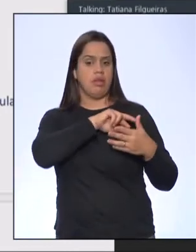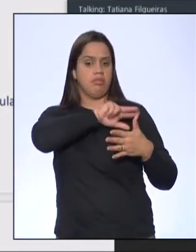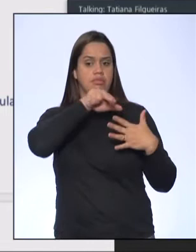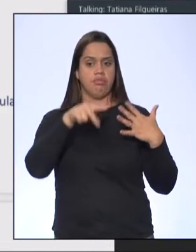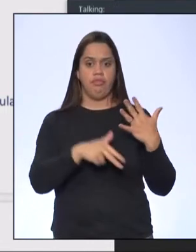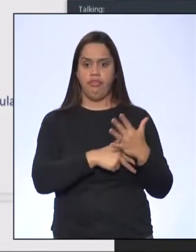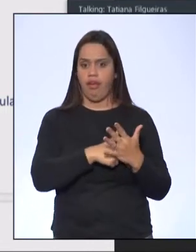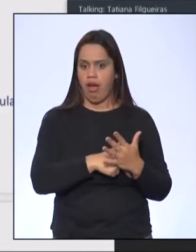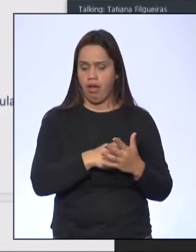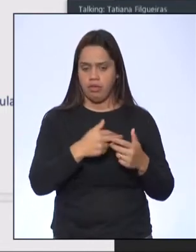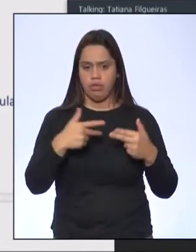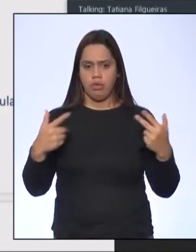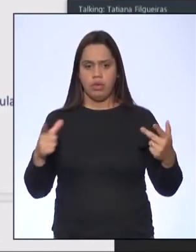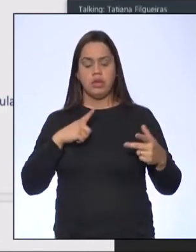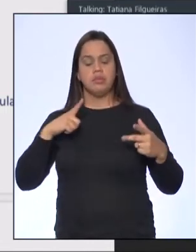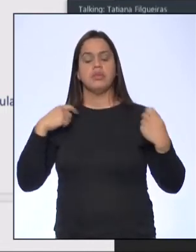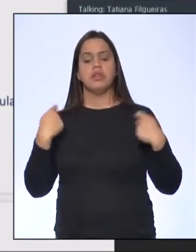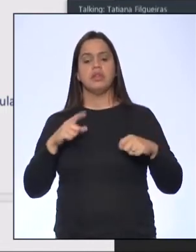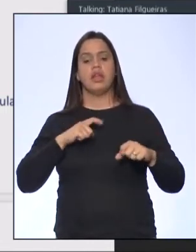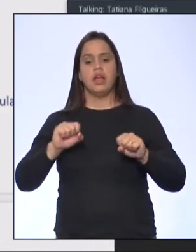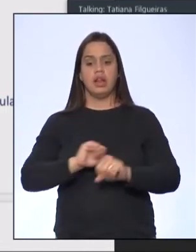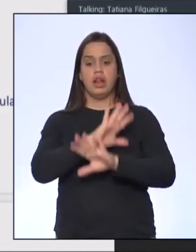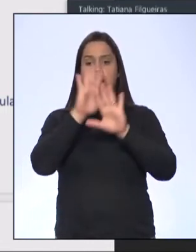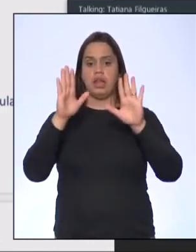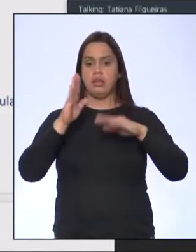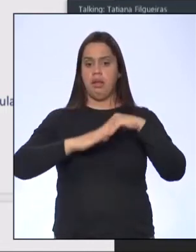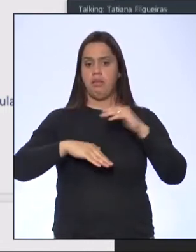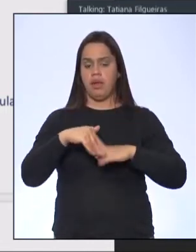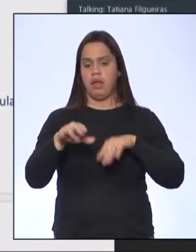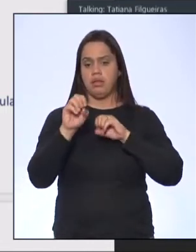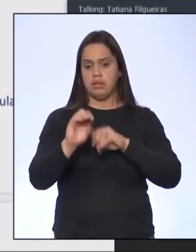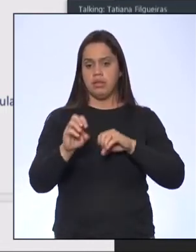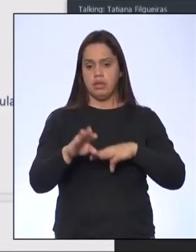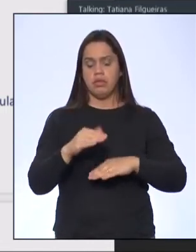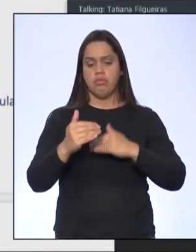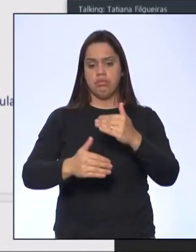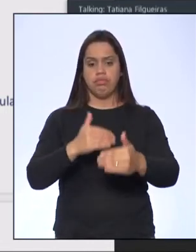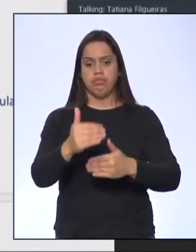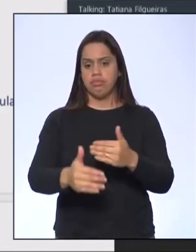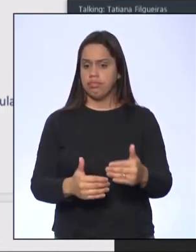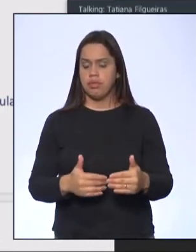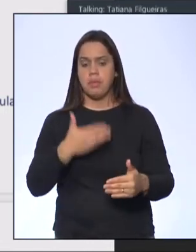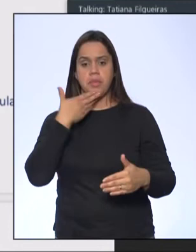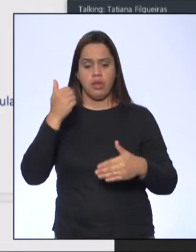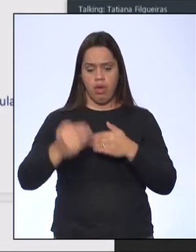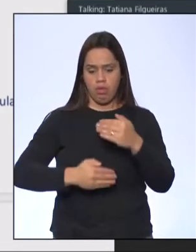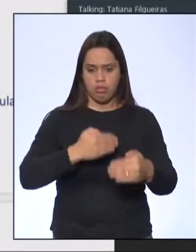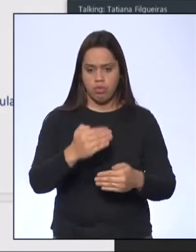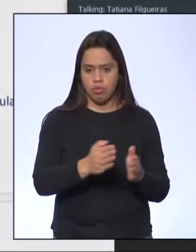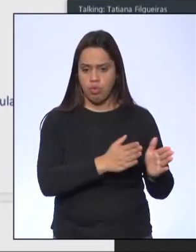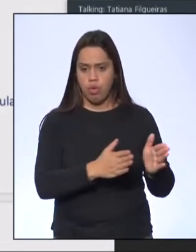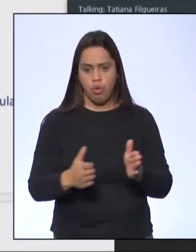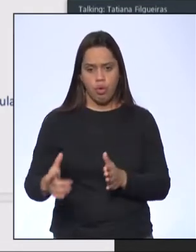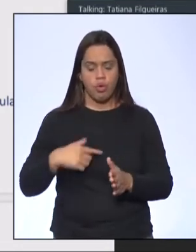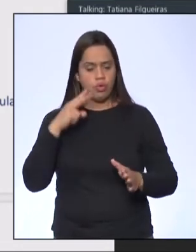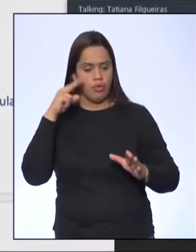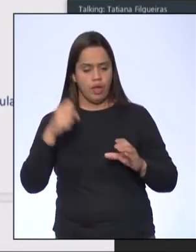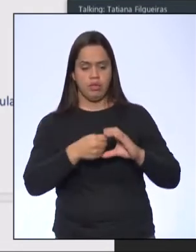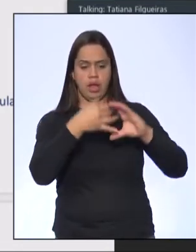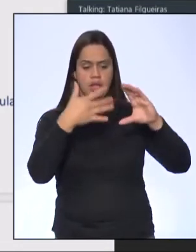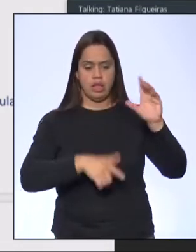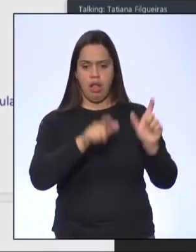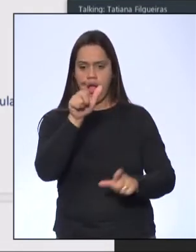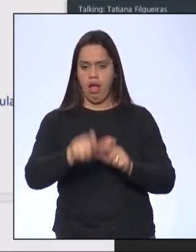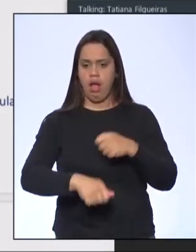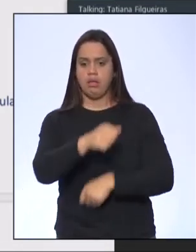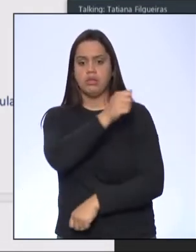né? Ter clareza das suas práticas de ensino, refletir e avaliar o processo, aprimorar o processo, considerar as características dos